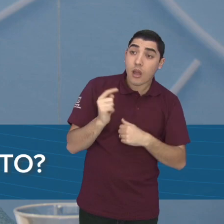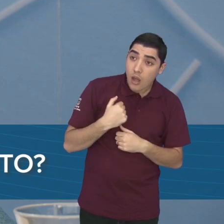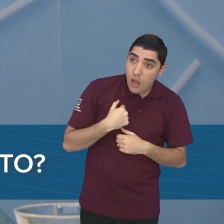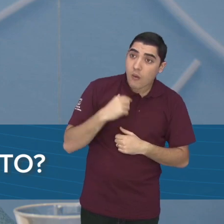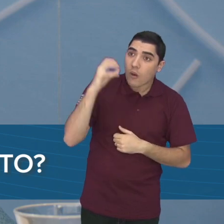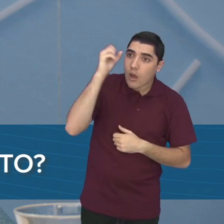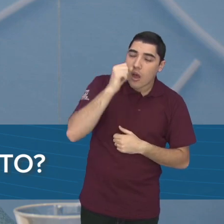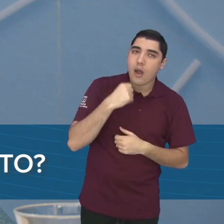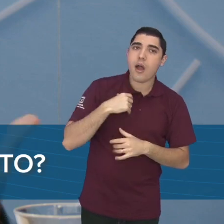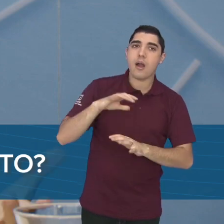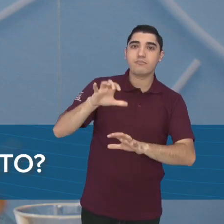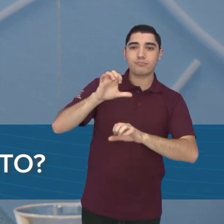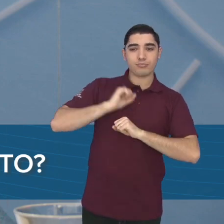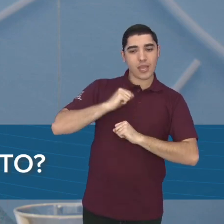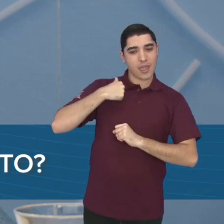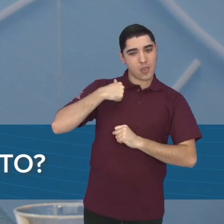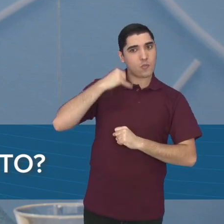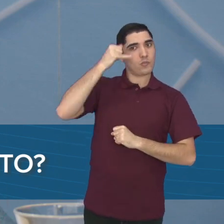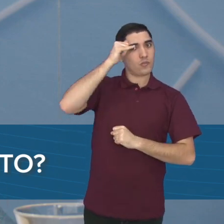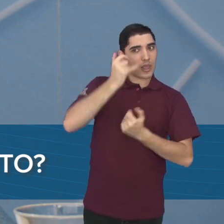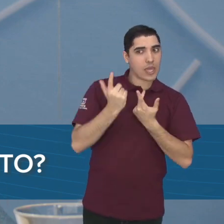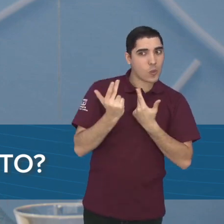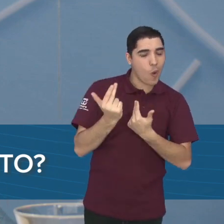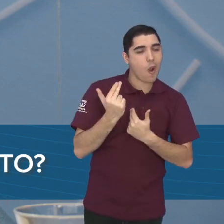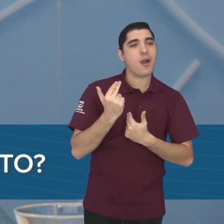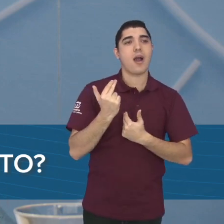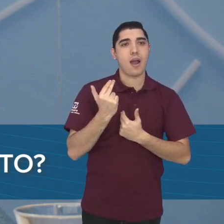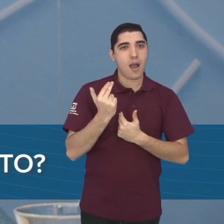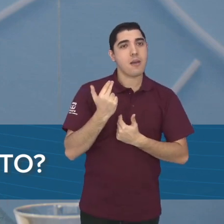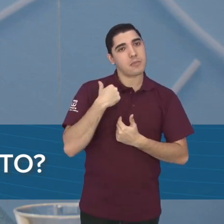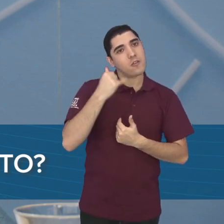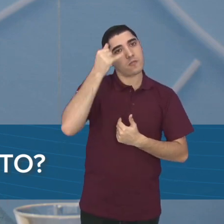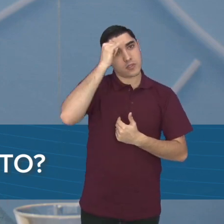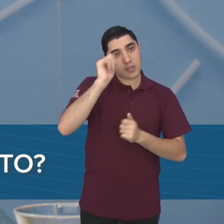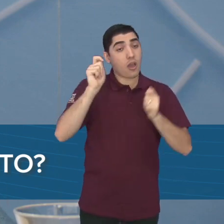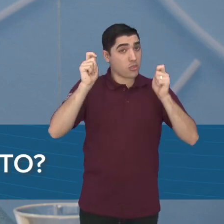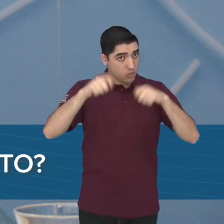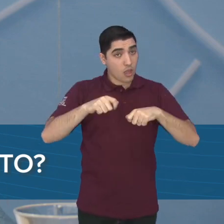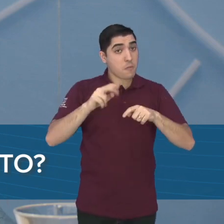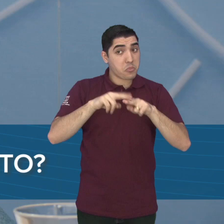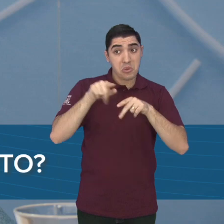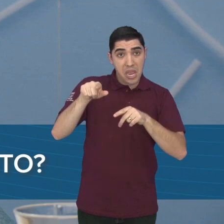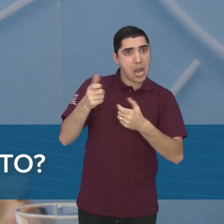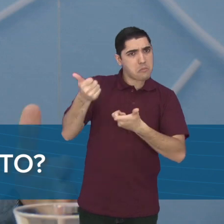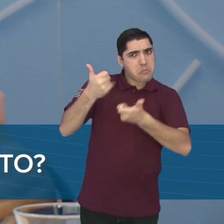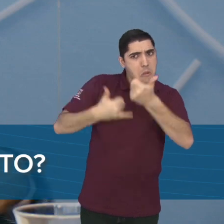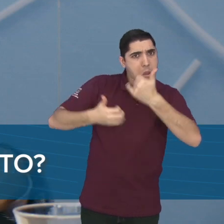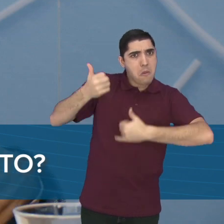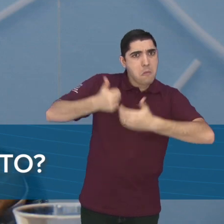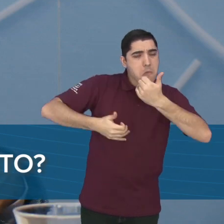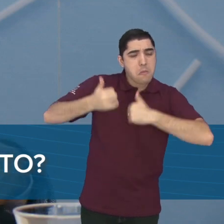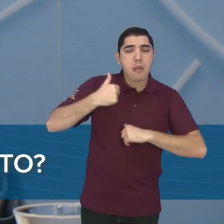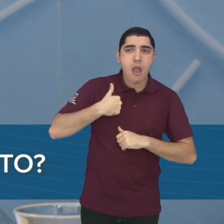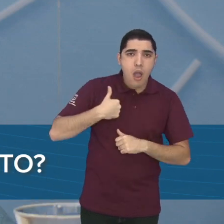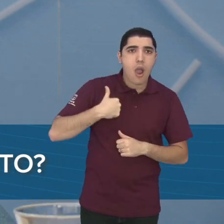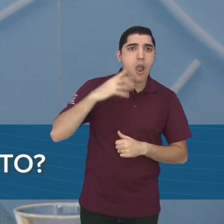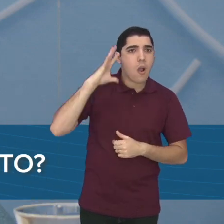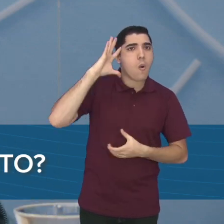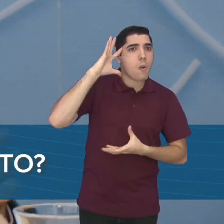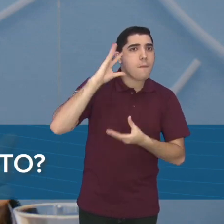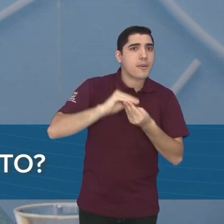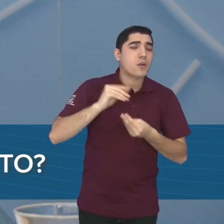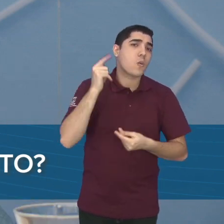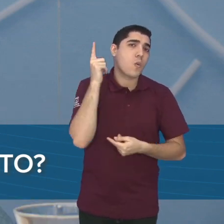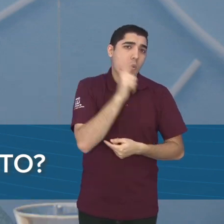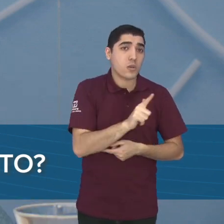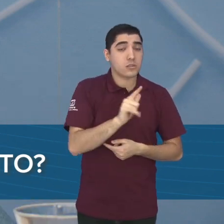poupar de que você, né, de que o sujeito passe por uma situação parecida, onde alguém talvez teve que desbravar um